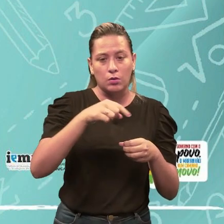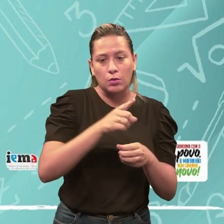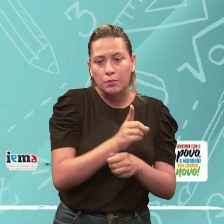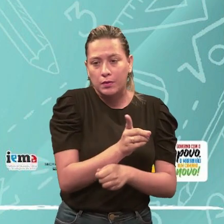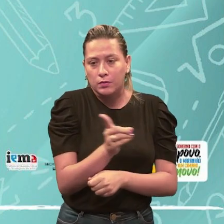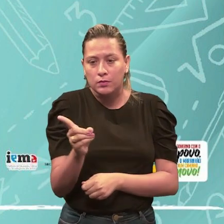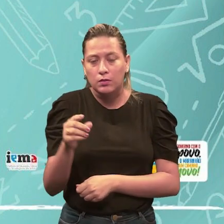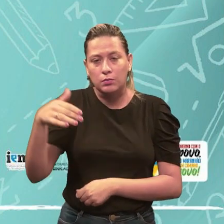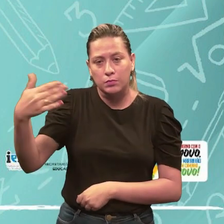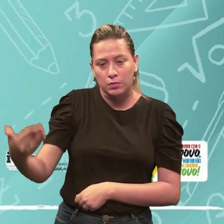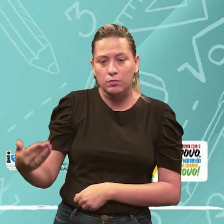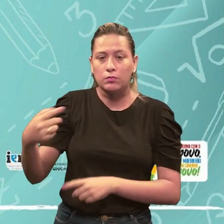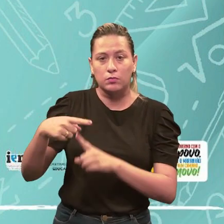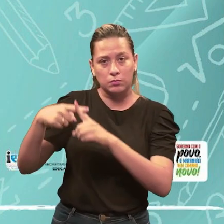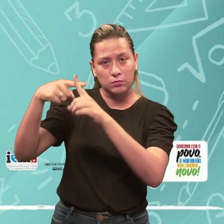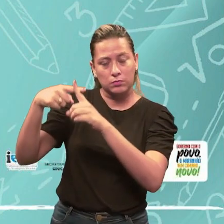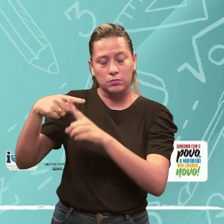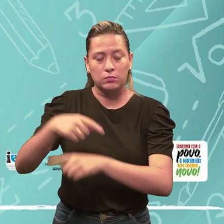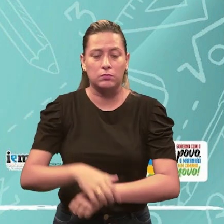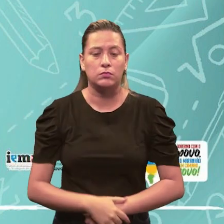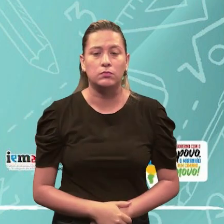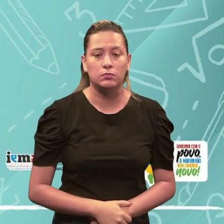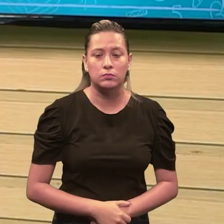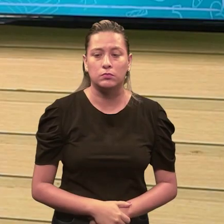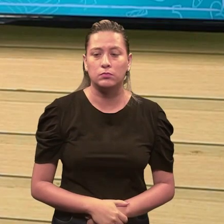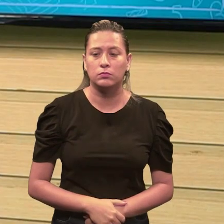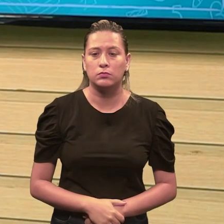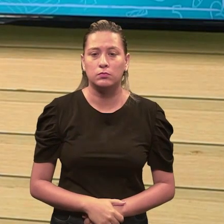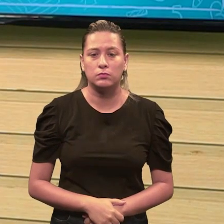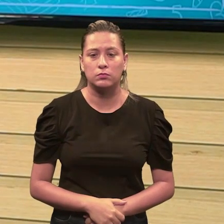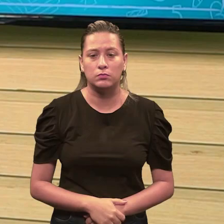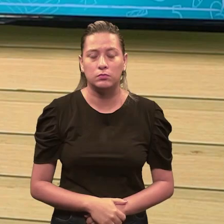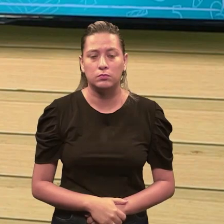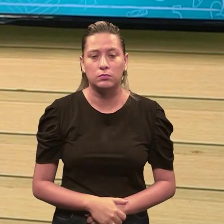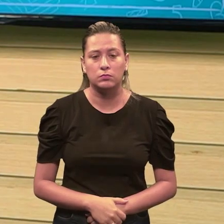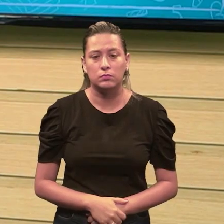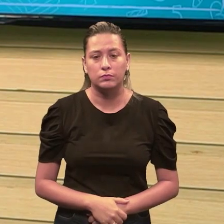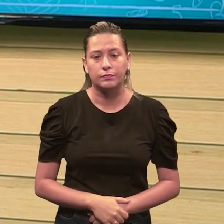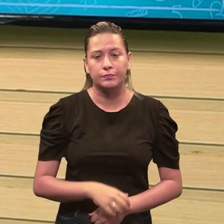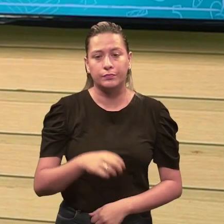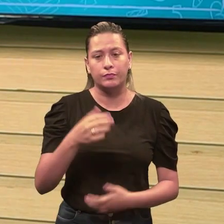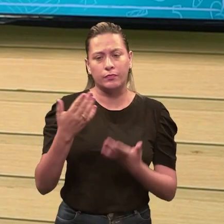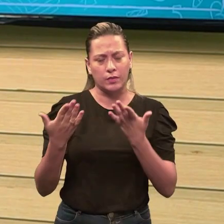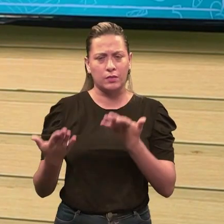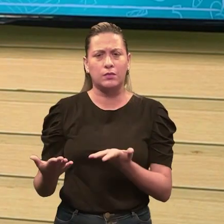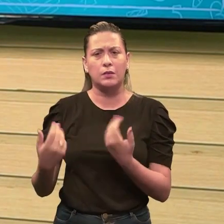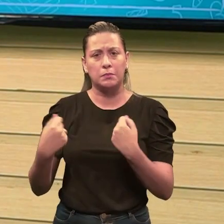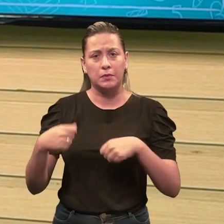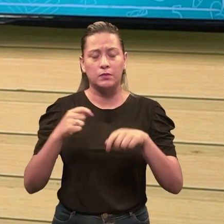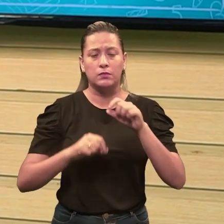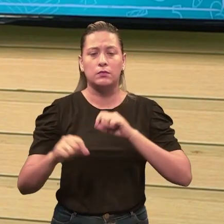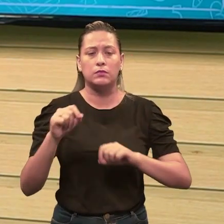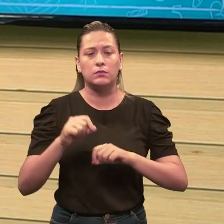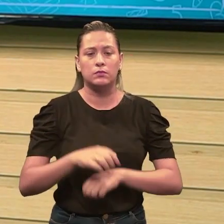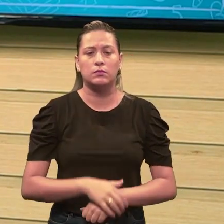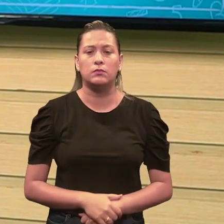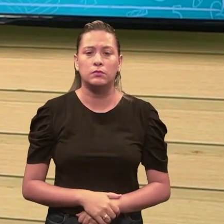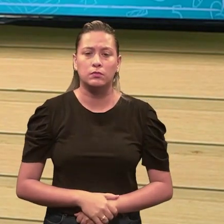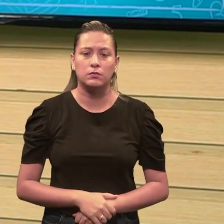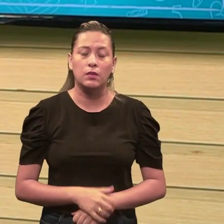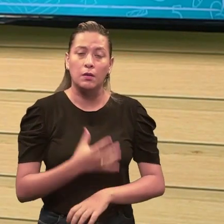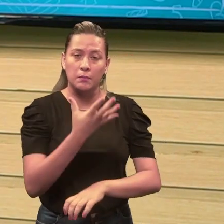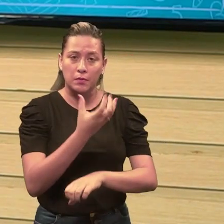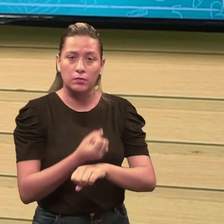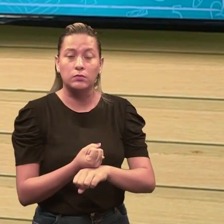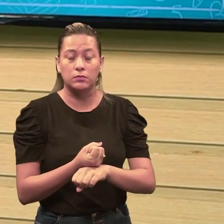é no canal positivo, certo? Então aqui, nessas NBS, vocês precisam baixar ela